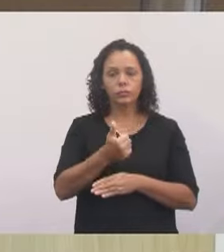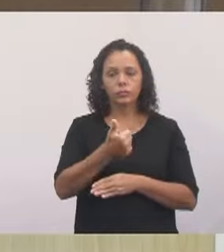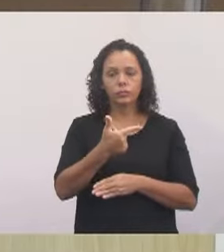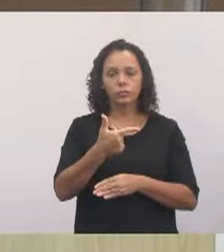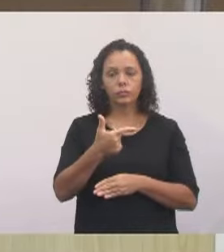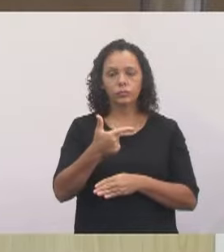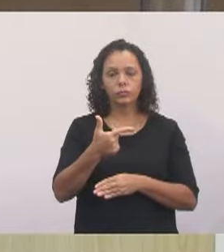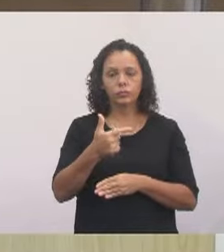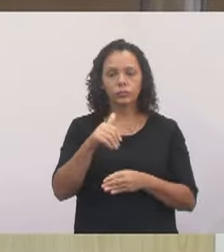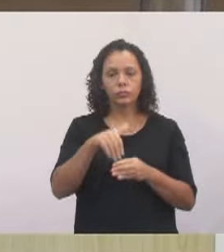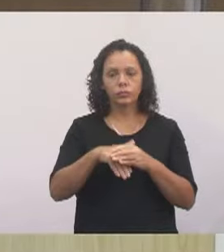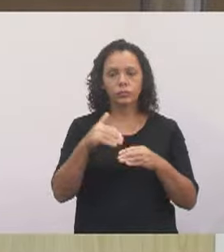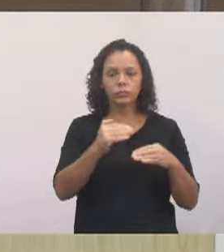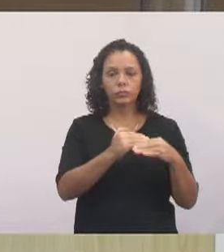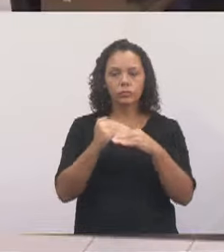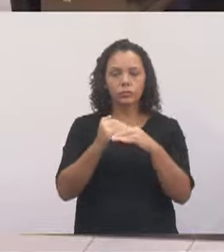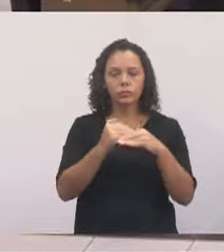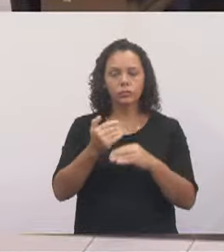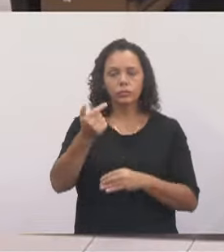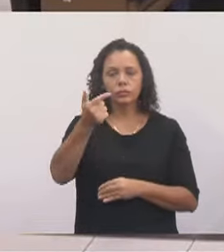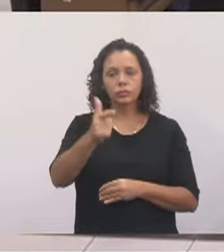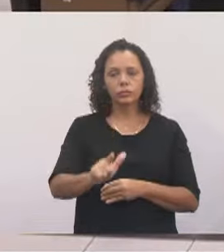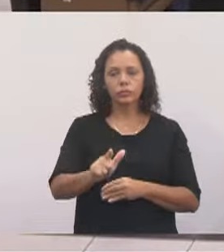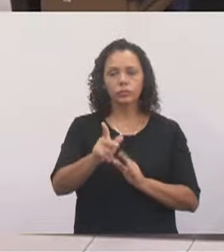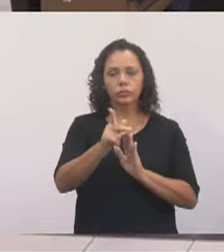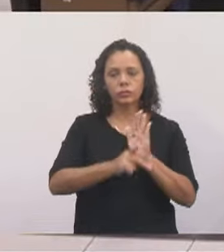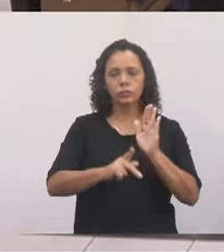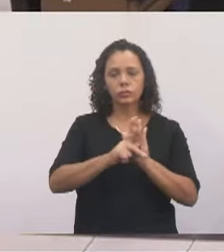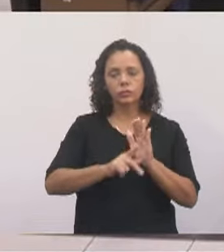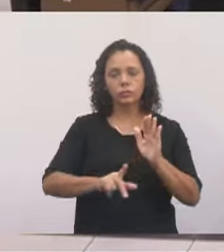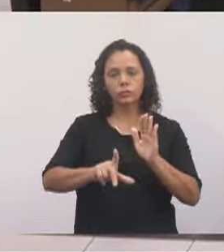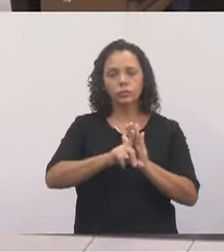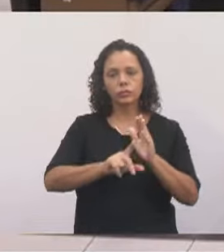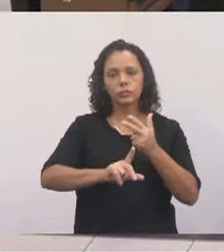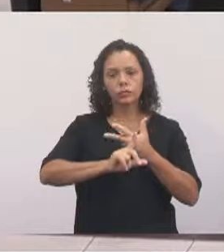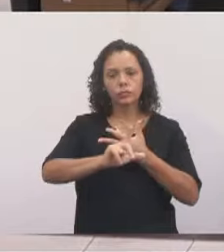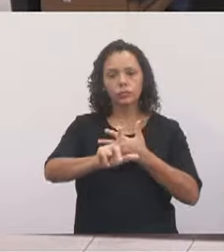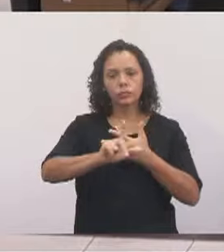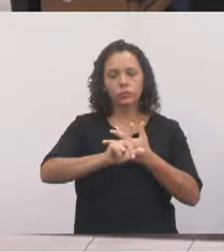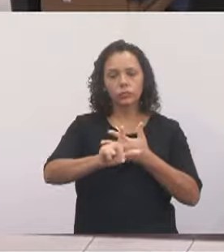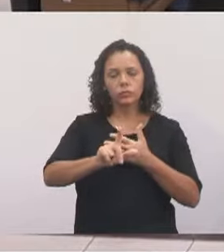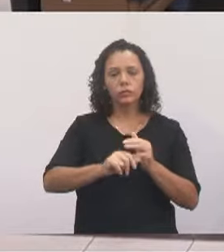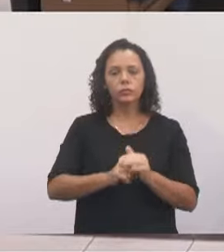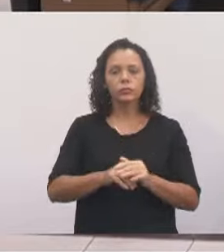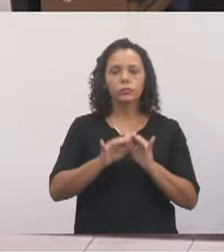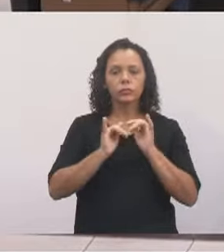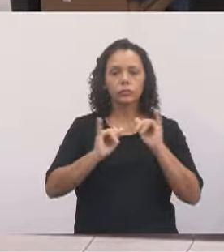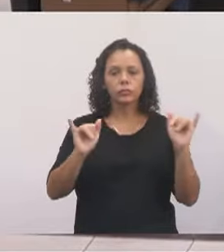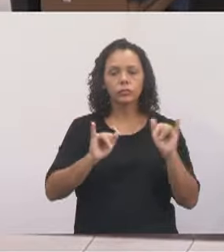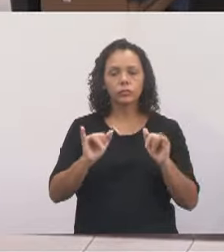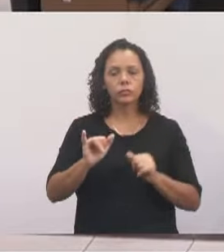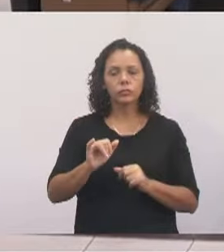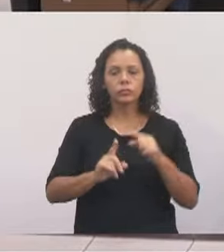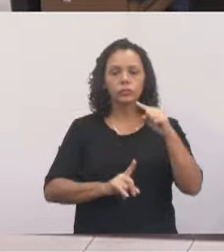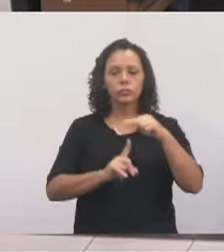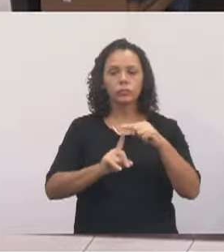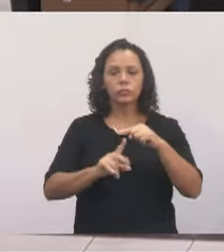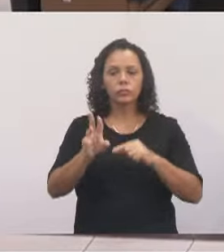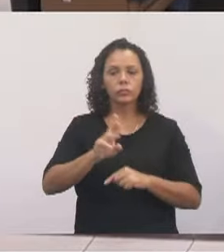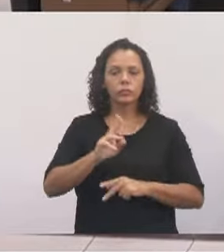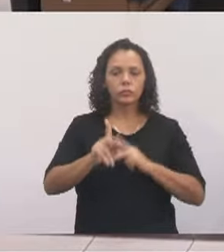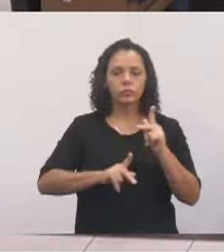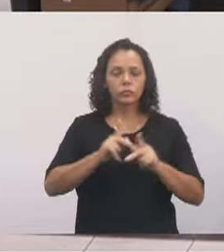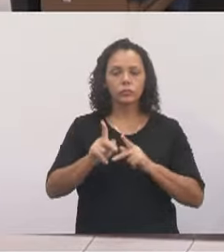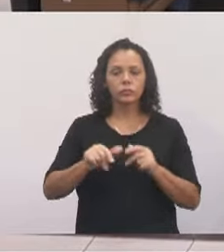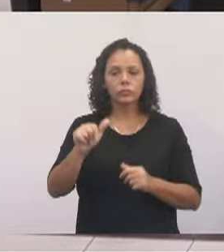favoráveis. Próximo projeto. Projeto de lei do Legislativo declara de utilidade pública a organização